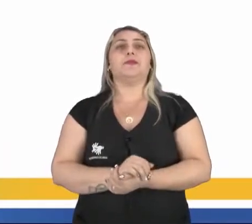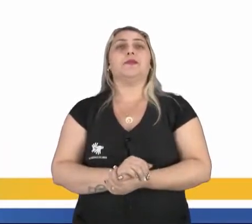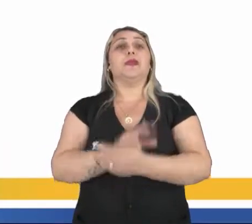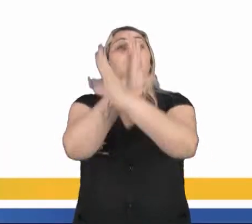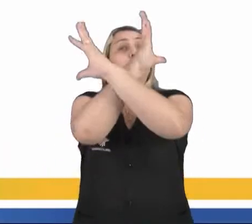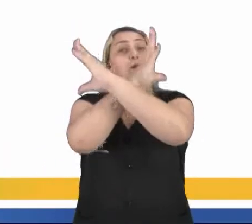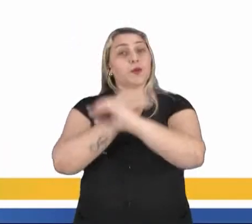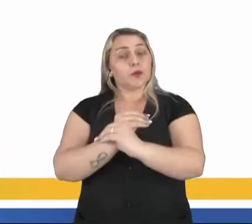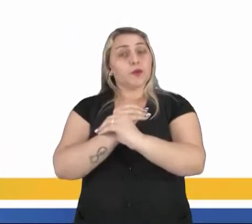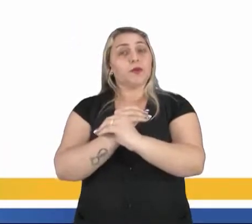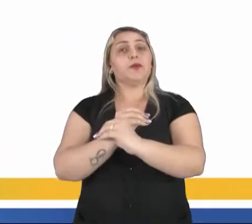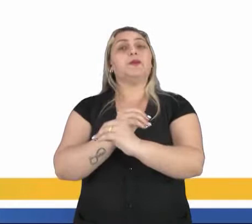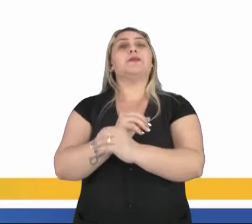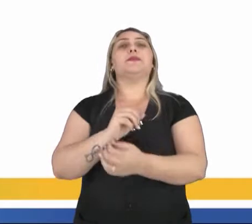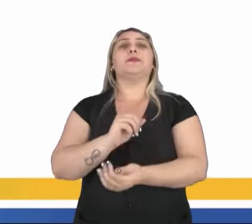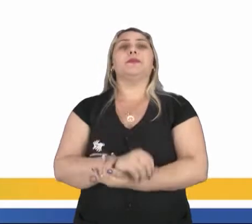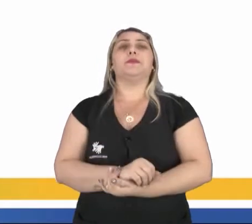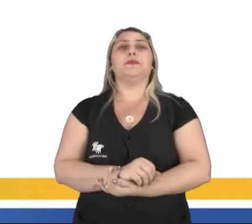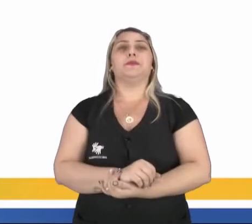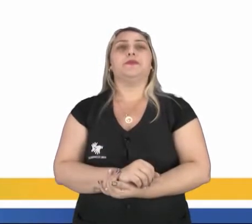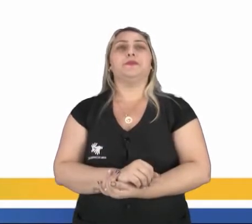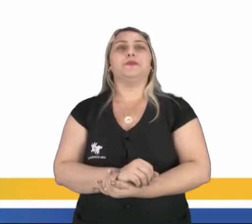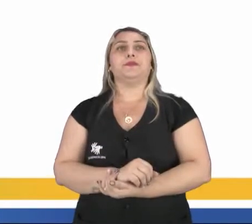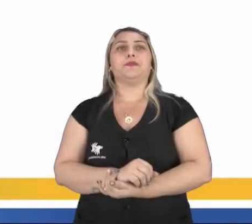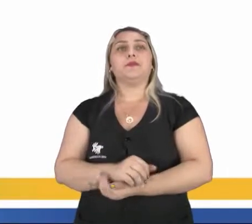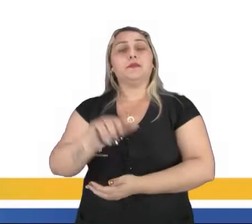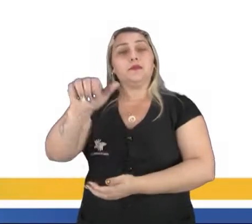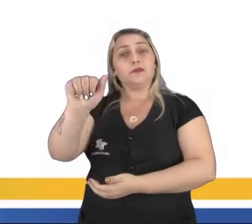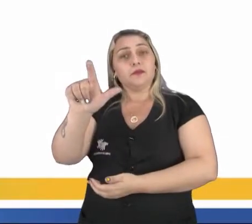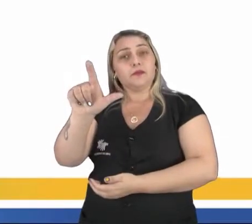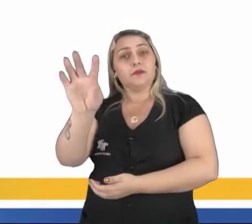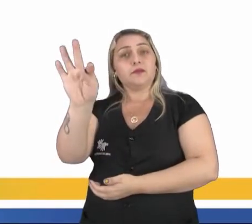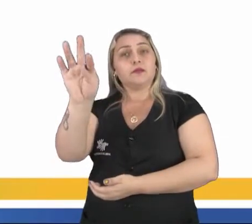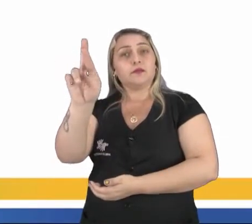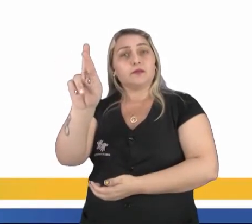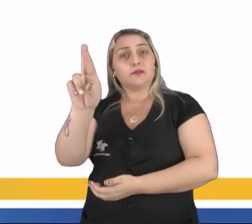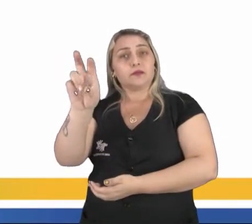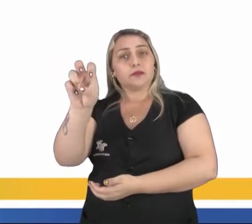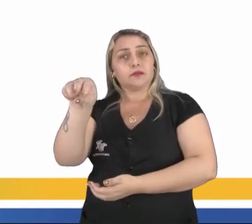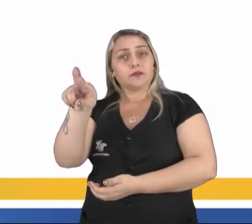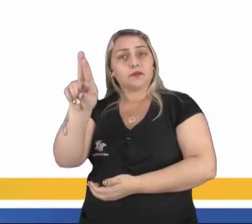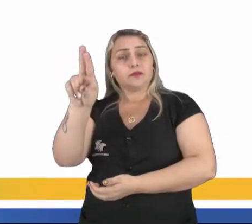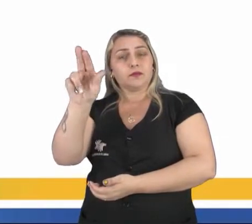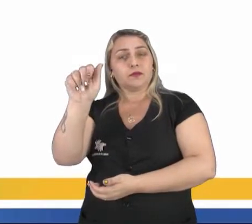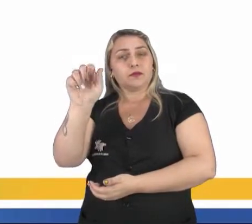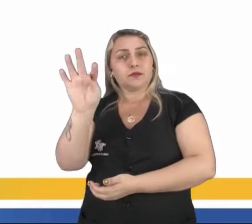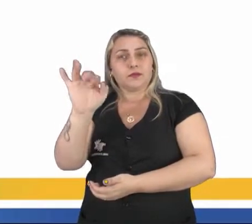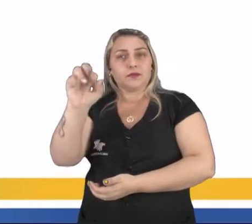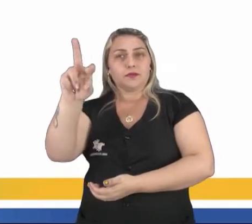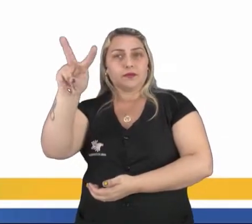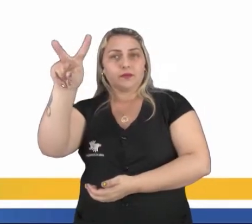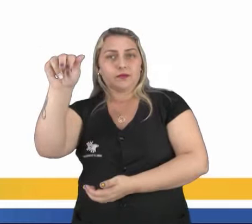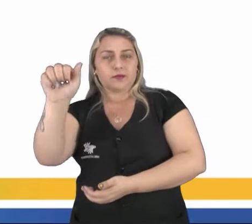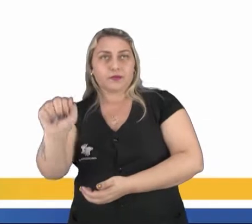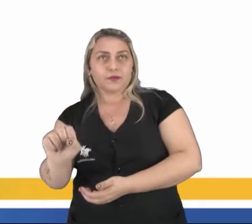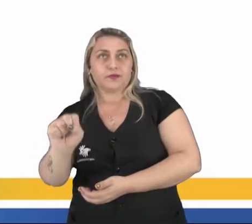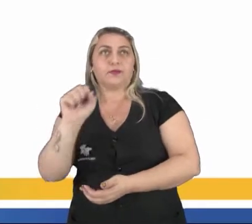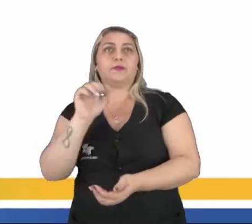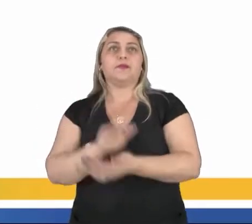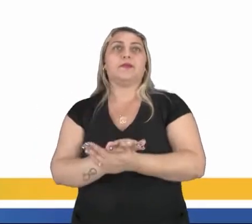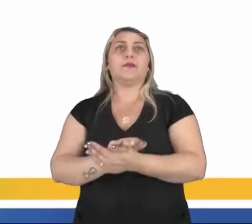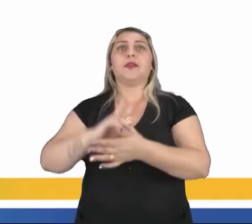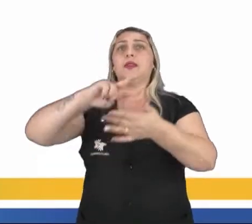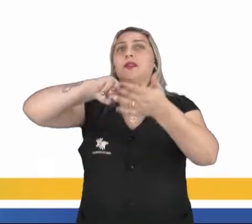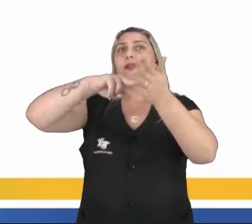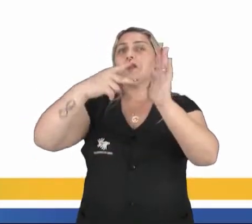conjunções adversativas. Vamos ver as próximas. Nós temos também as